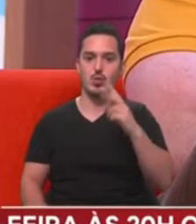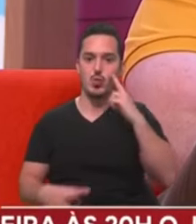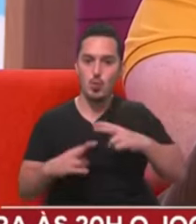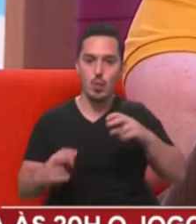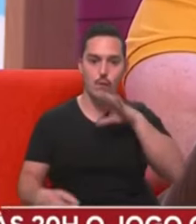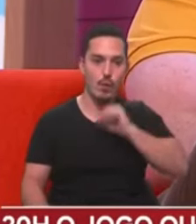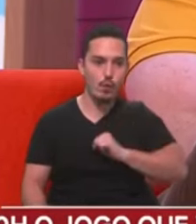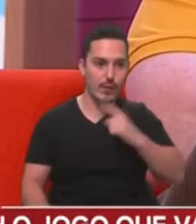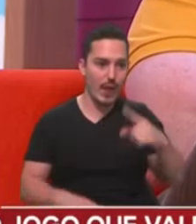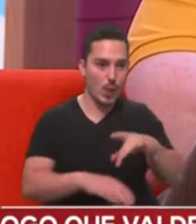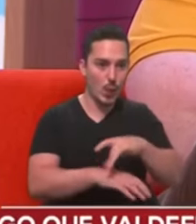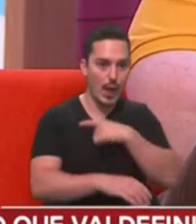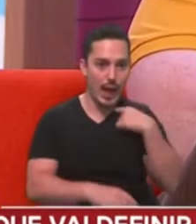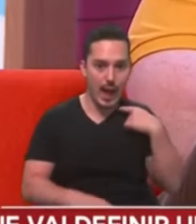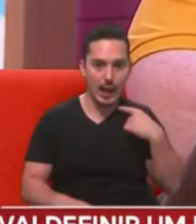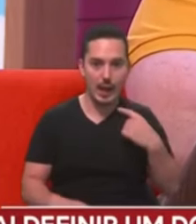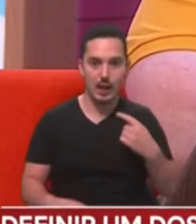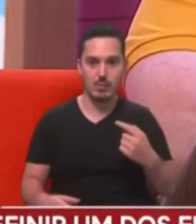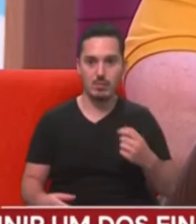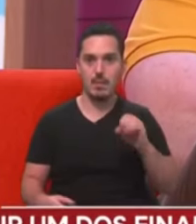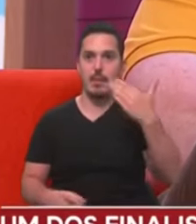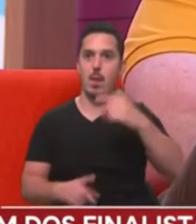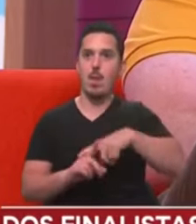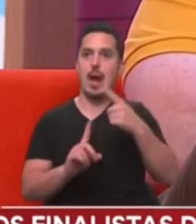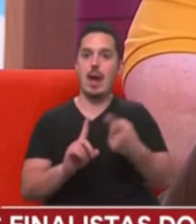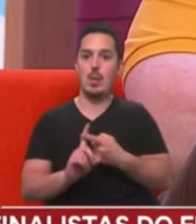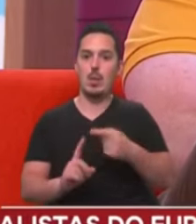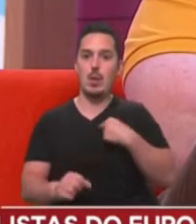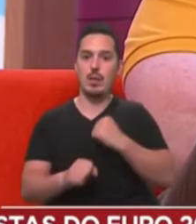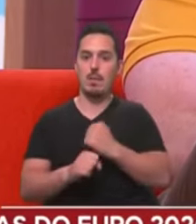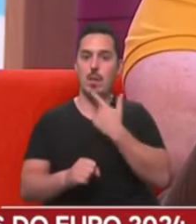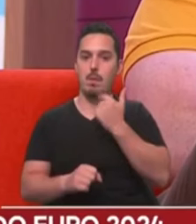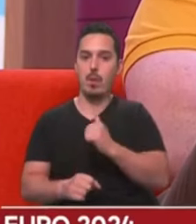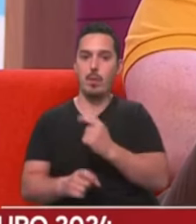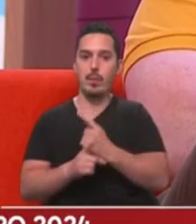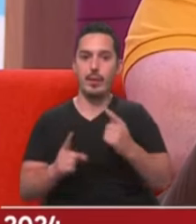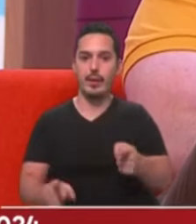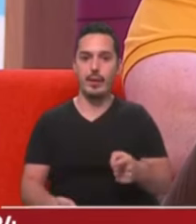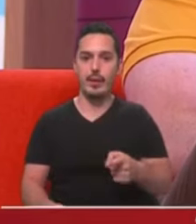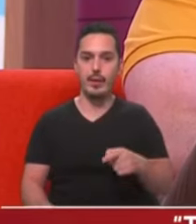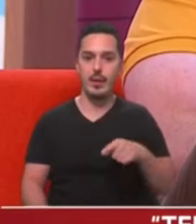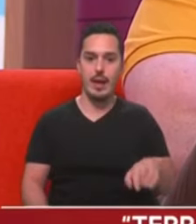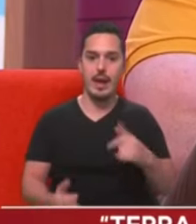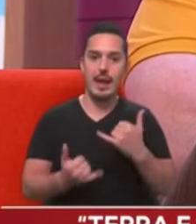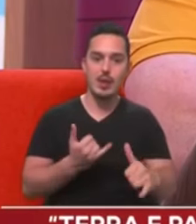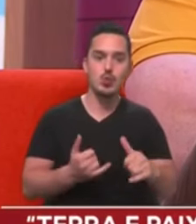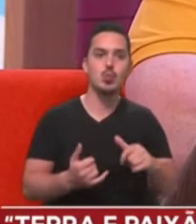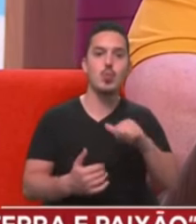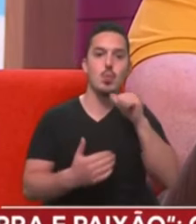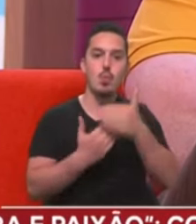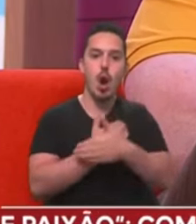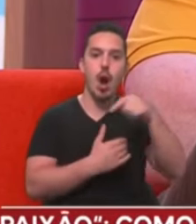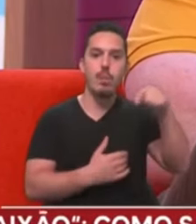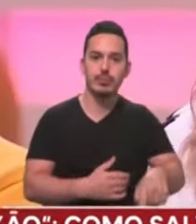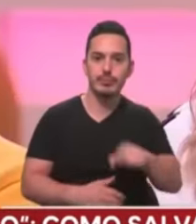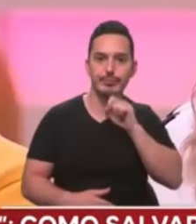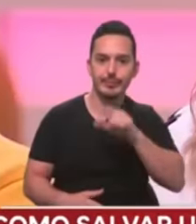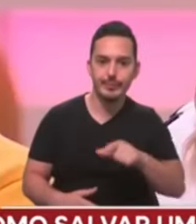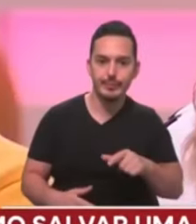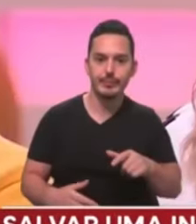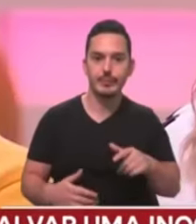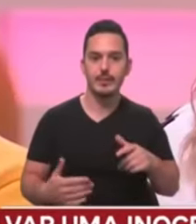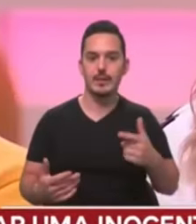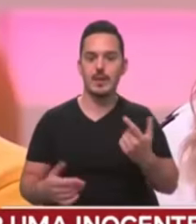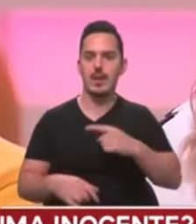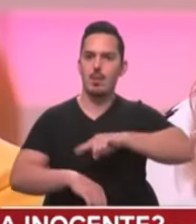filho tem uma doença rara e que no primeiro ano eu não podia trabalhar porque ele não tinha risco de morte súbita. E demorei um bocadinho a